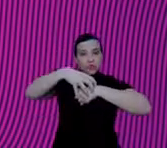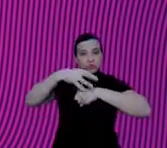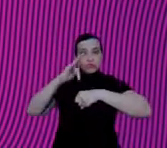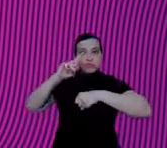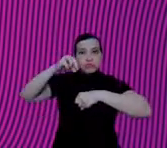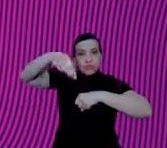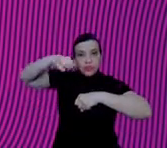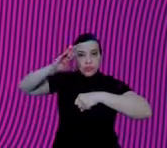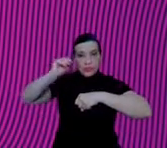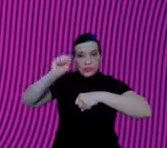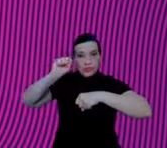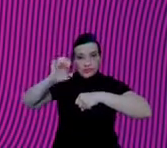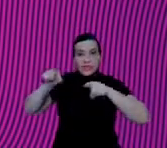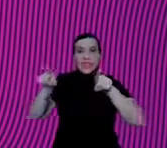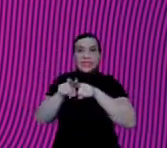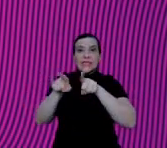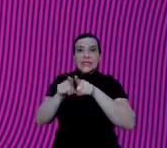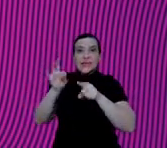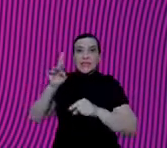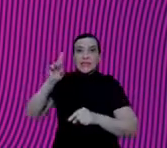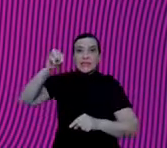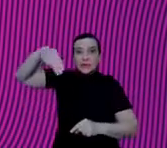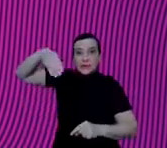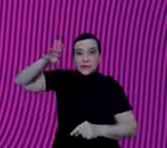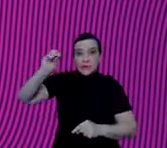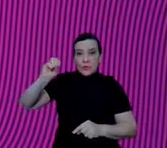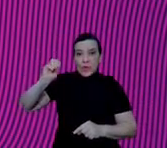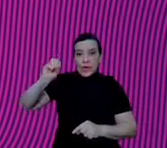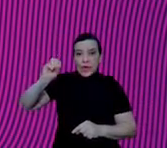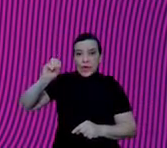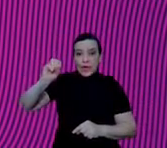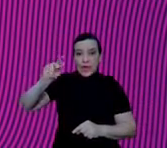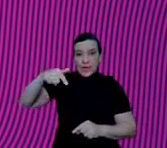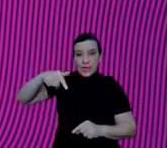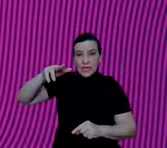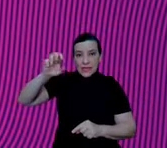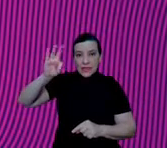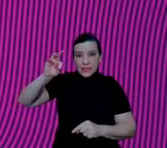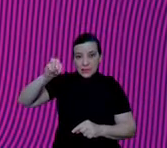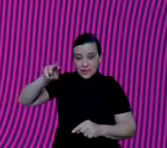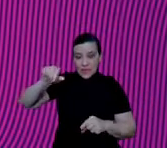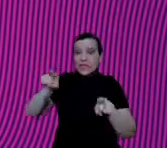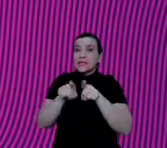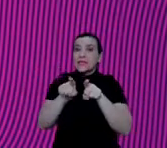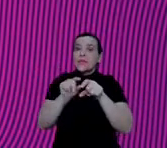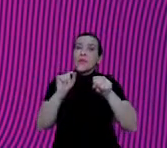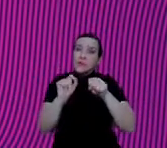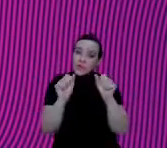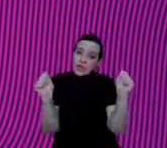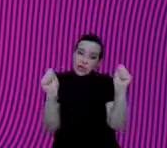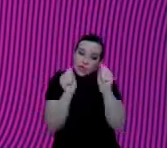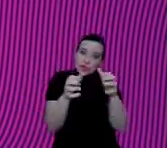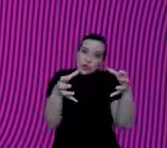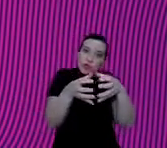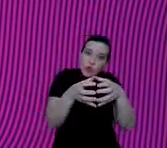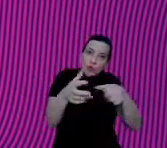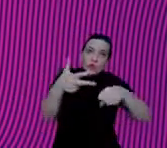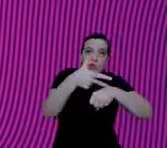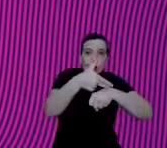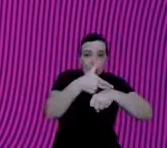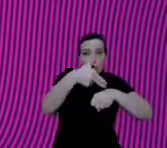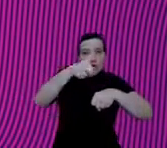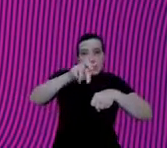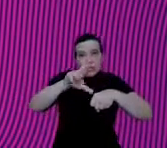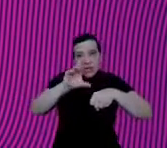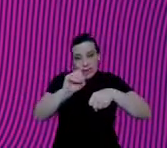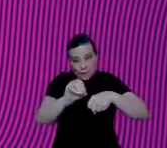trombectomia, com hubs com neurologistas e sem neurologistas, ou seja, nós conseguimos no AVC,